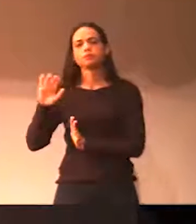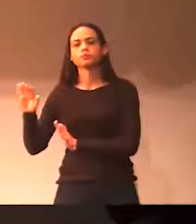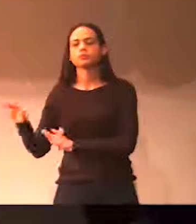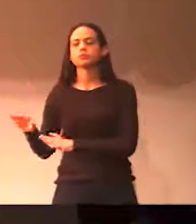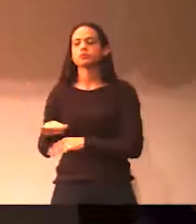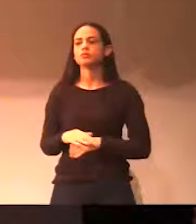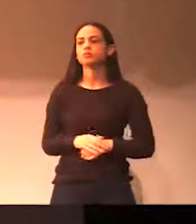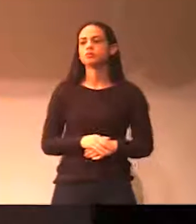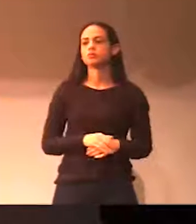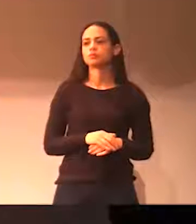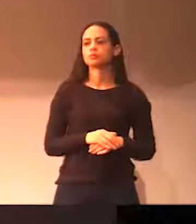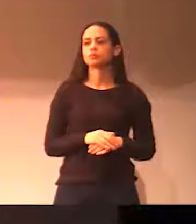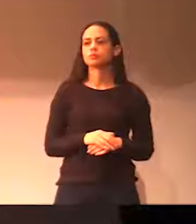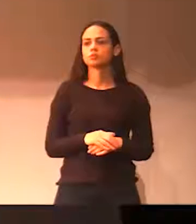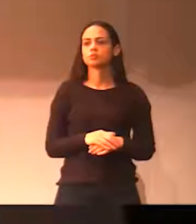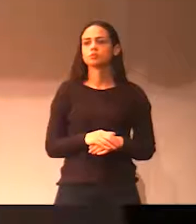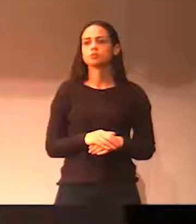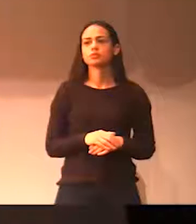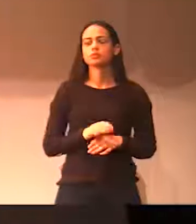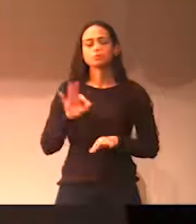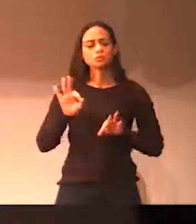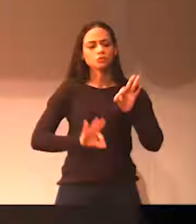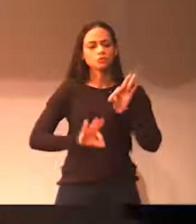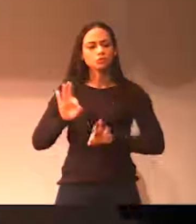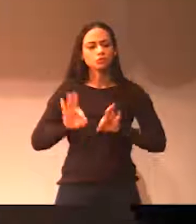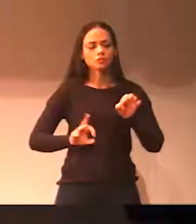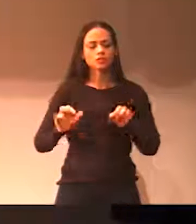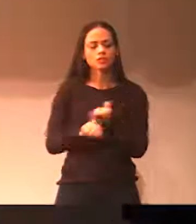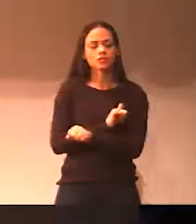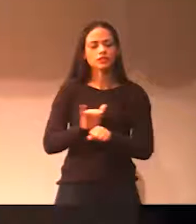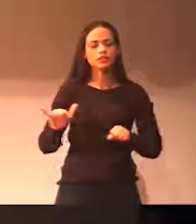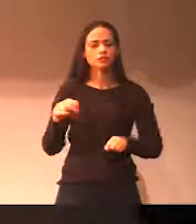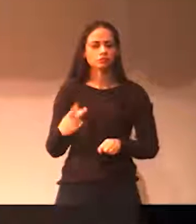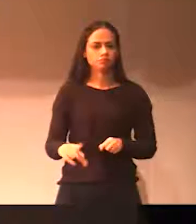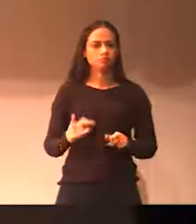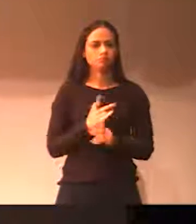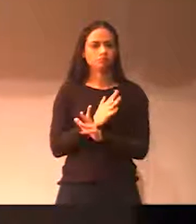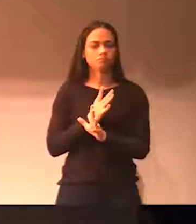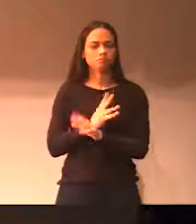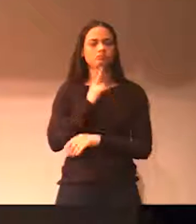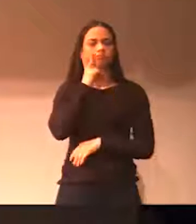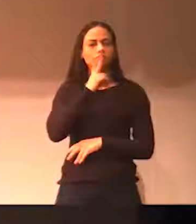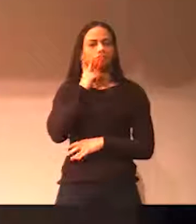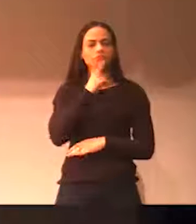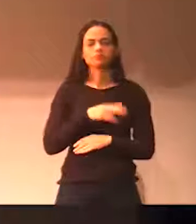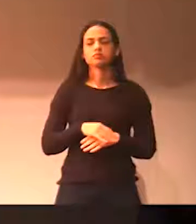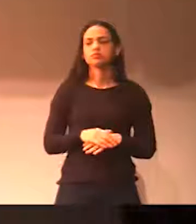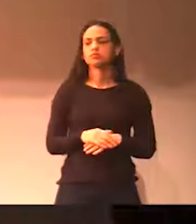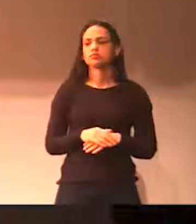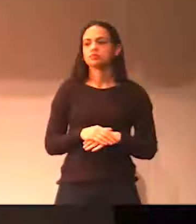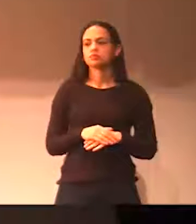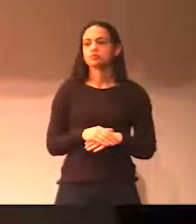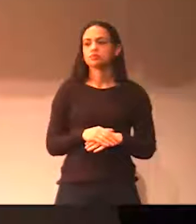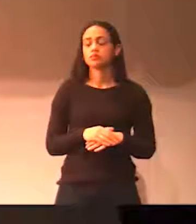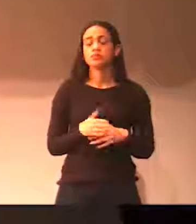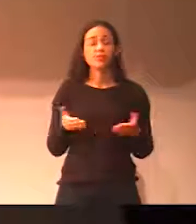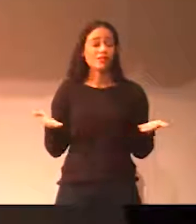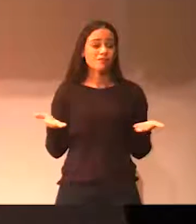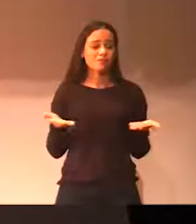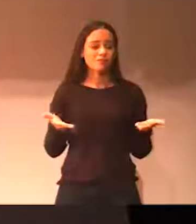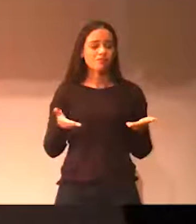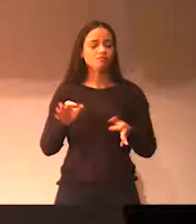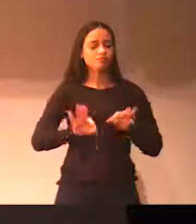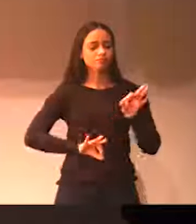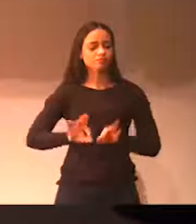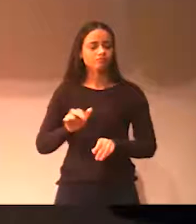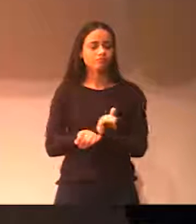esse requerimento seu, falando desses loteamentos, até que isso venha, que a gente esclareça, que a gente discuta. O plano diretor está parado, né,